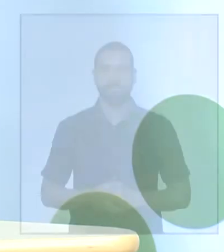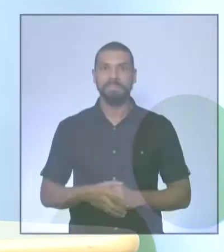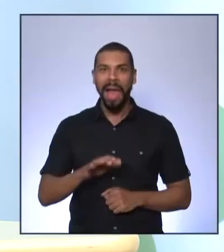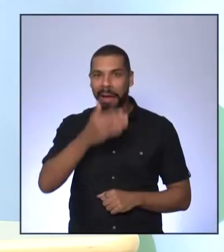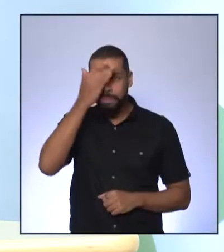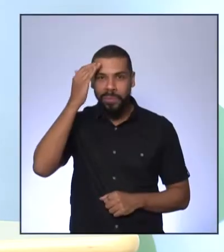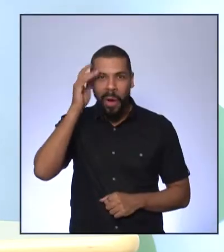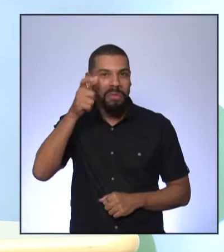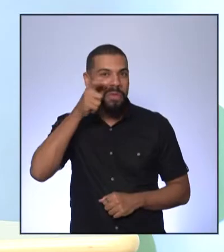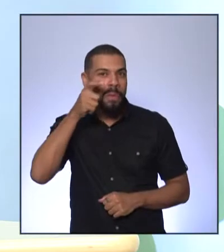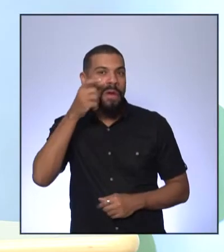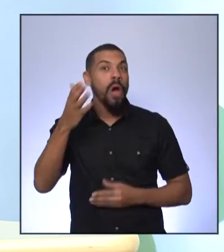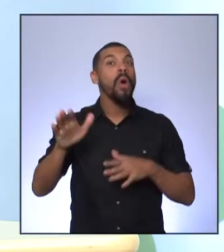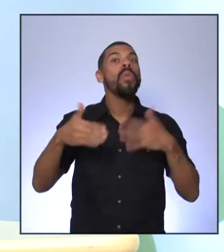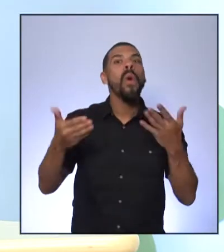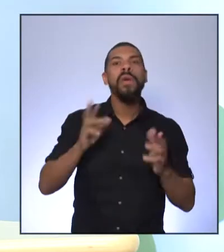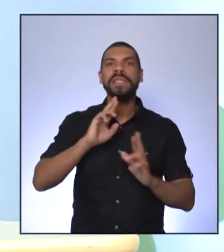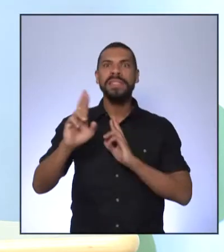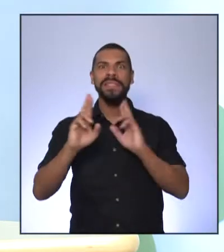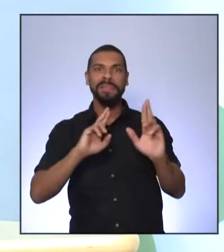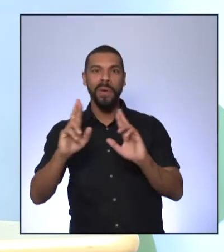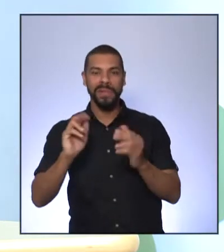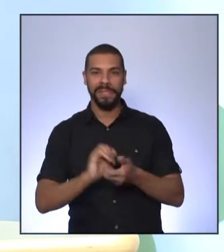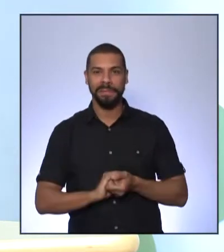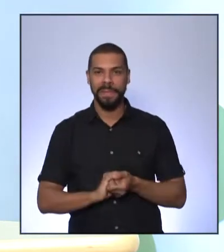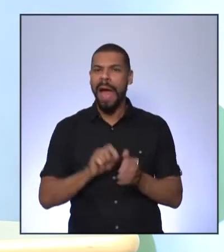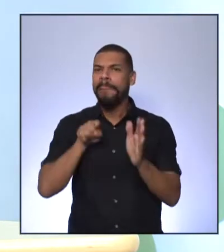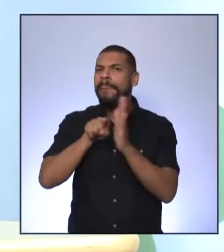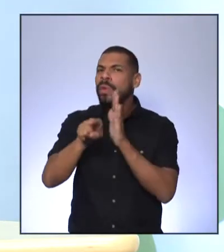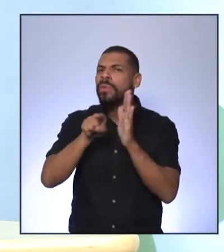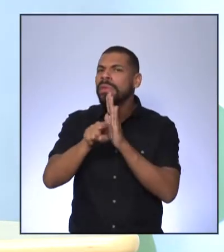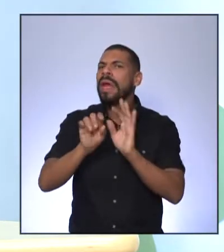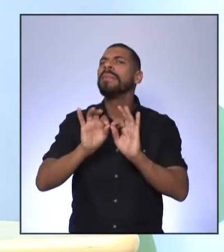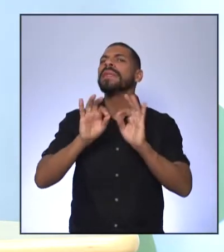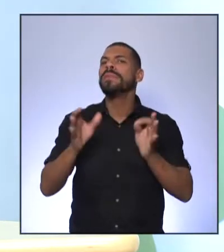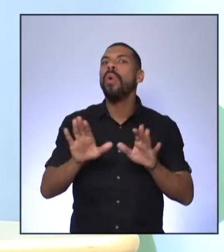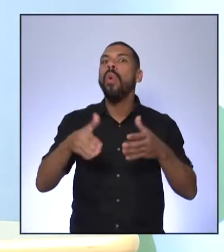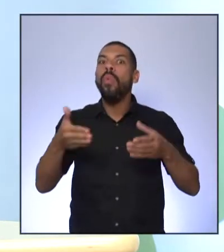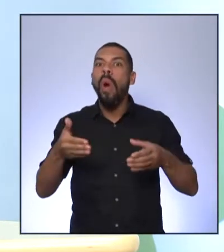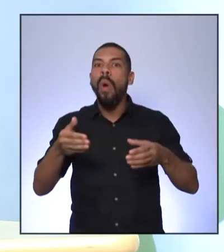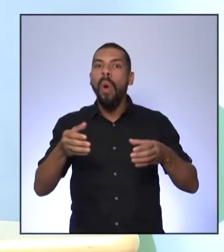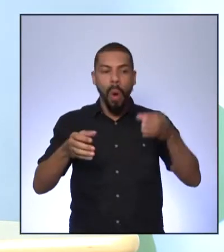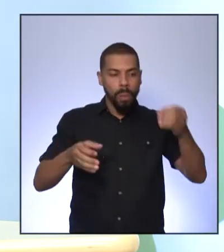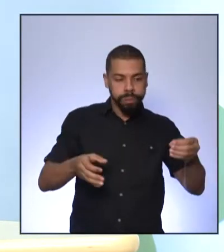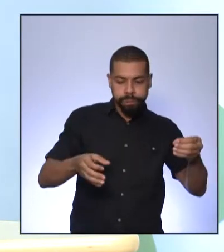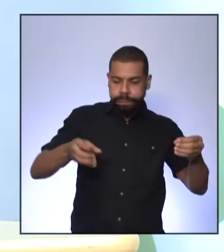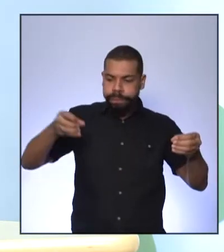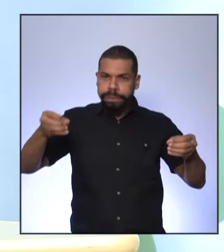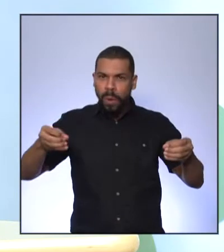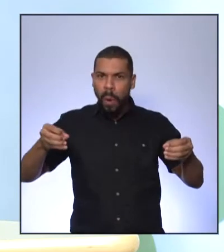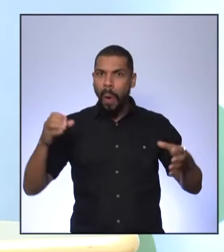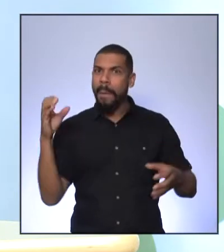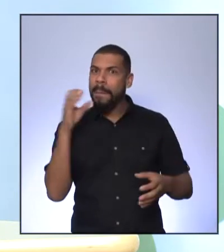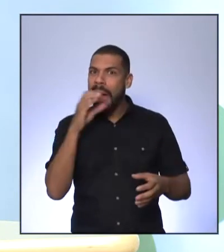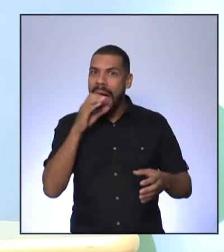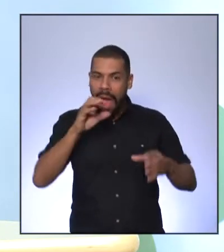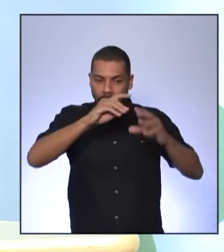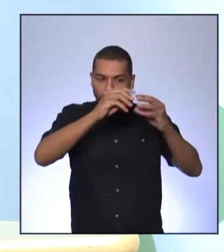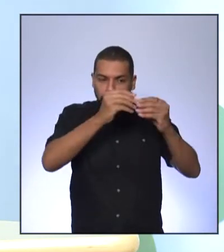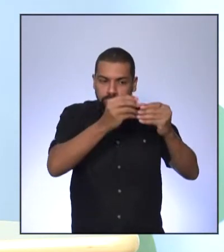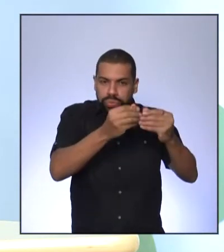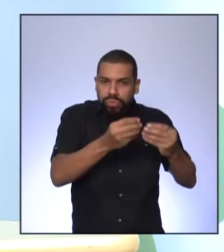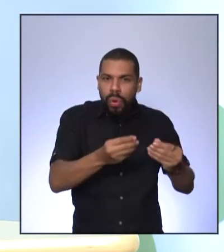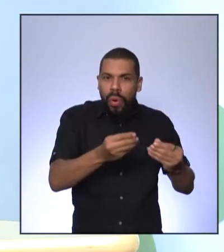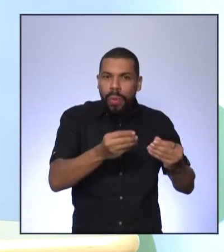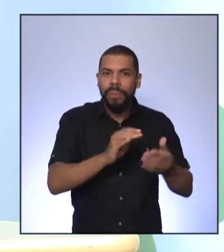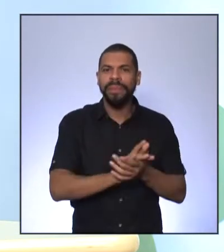Pessoal, vamos ver então quais foram as respostas? Ó, a pergunta era a seguinte: qual reação levará mais tempo para terminar?